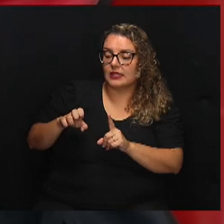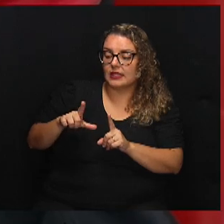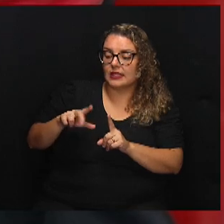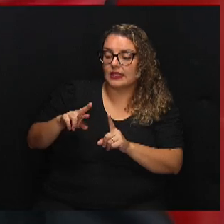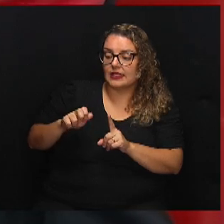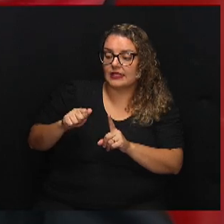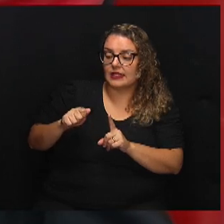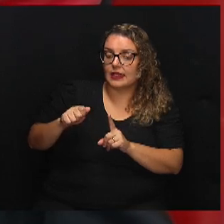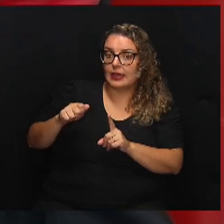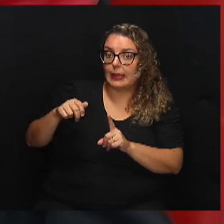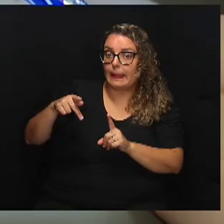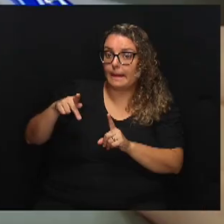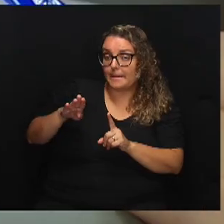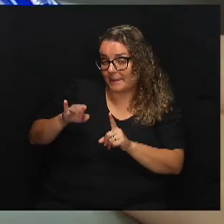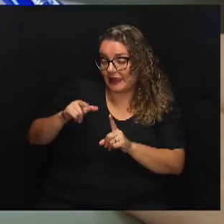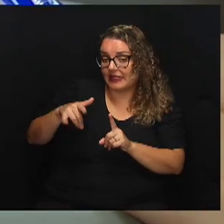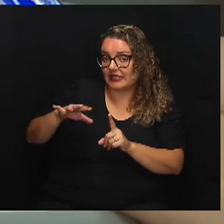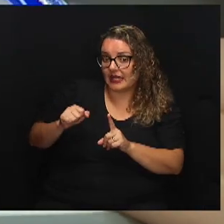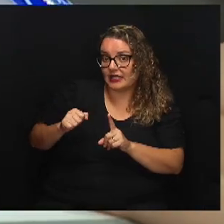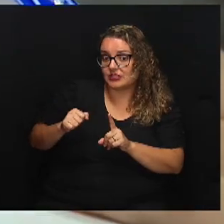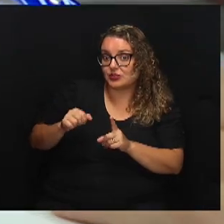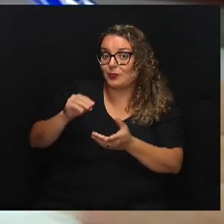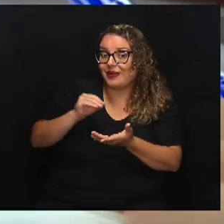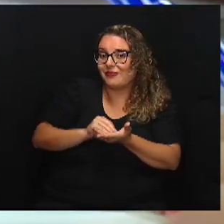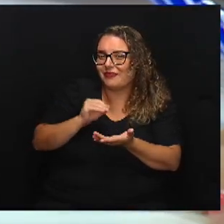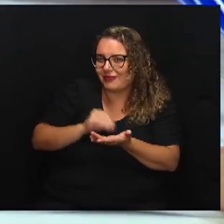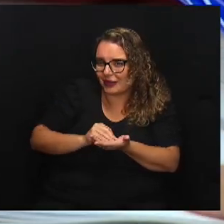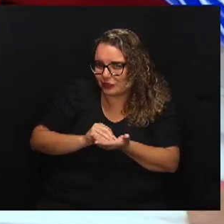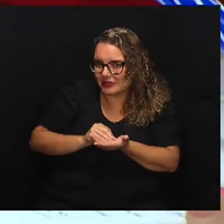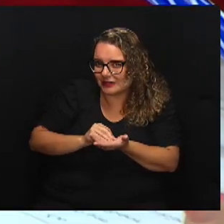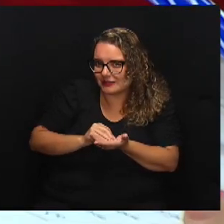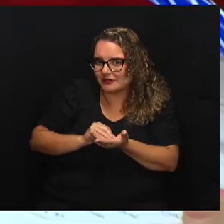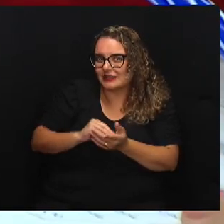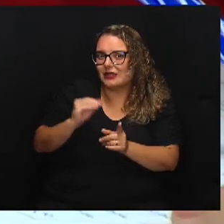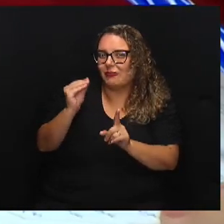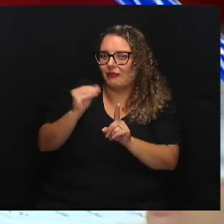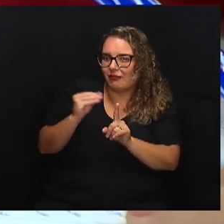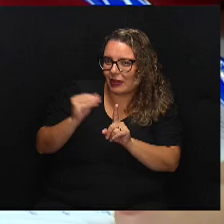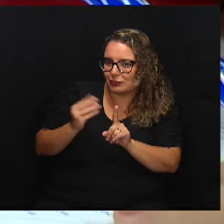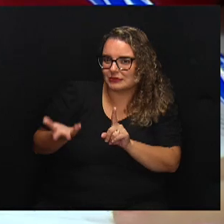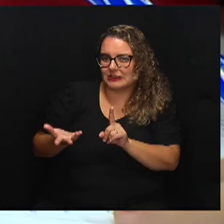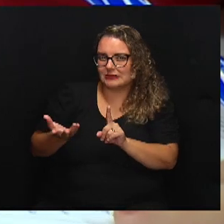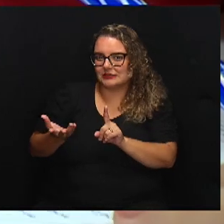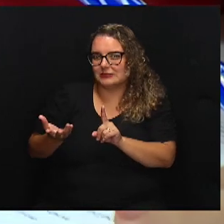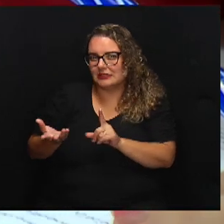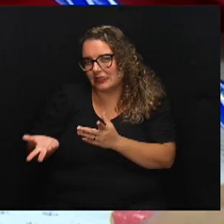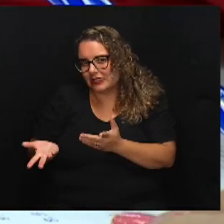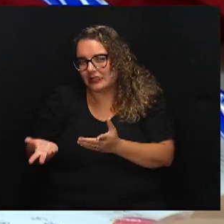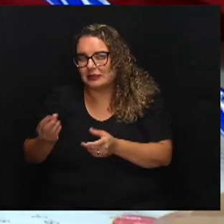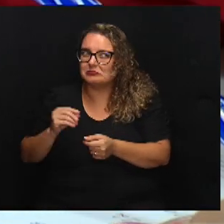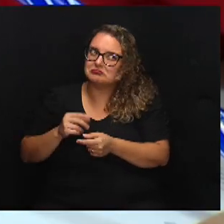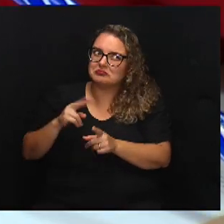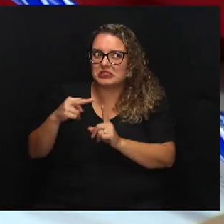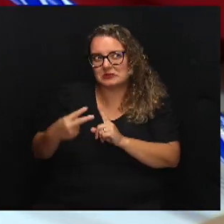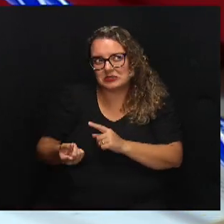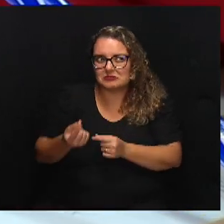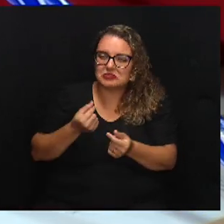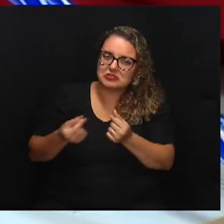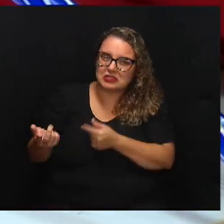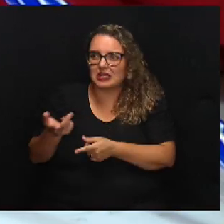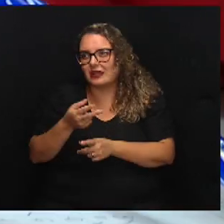uma ausência, seja ela de dinheiro, seja ela de perspectivas sociais e seja mesmo em relação a